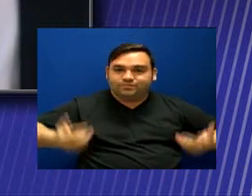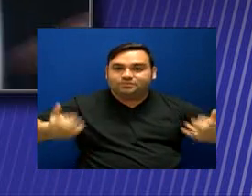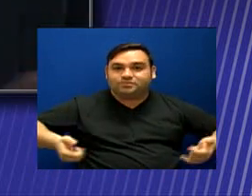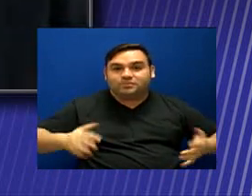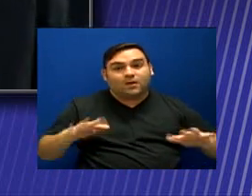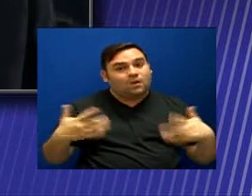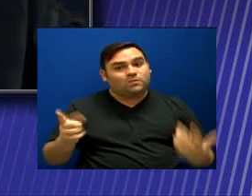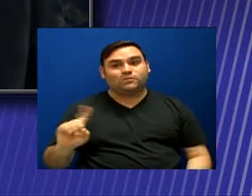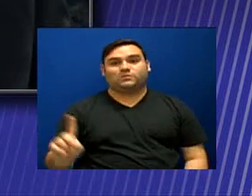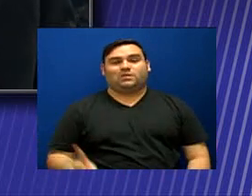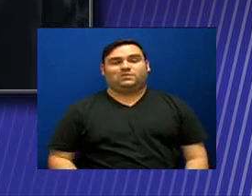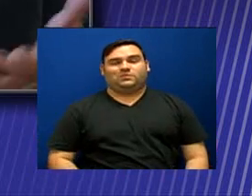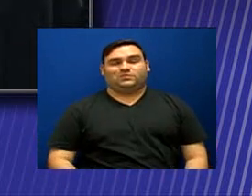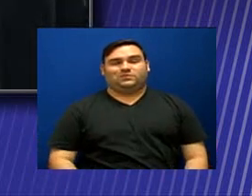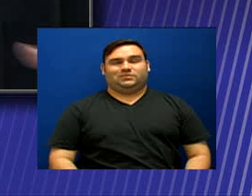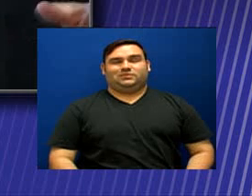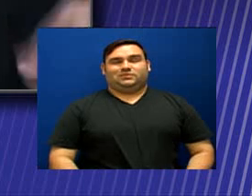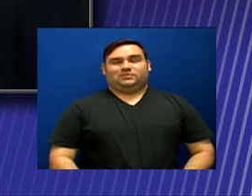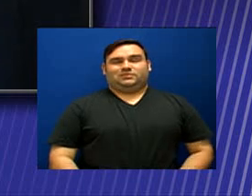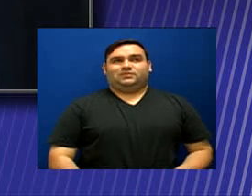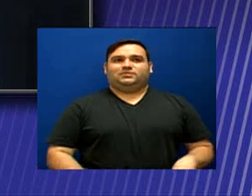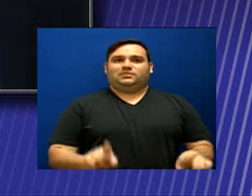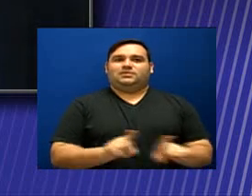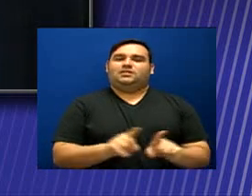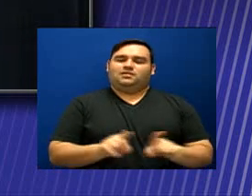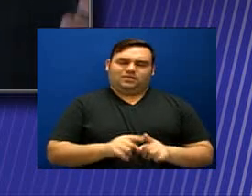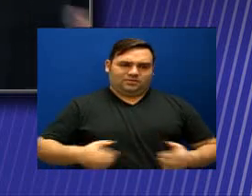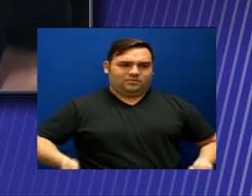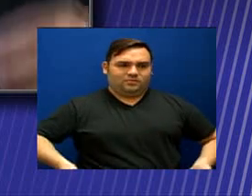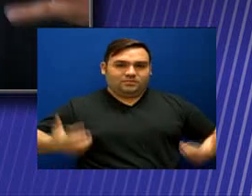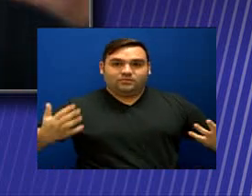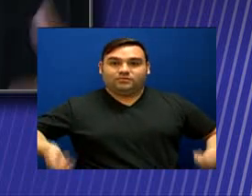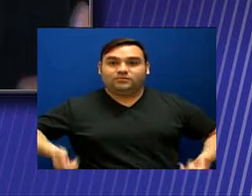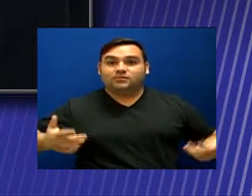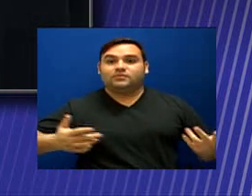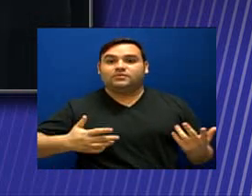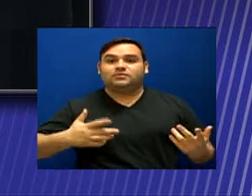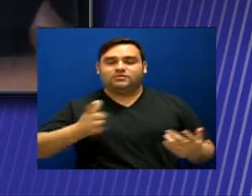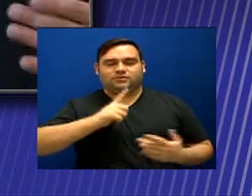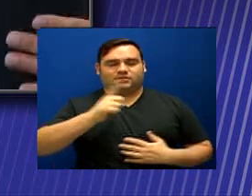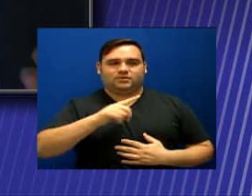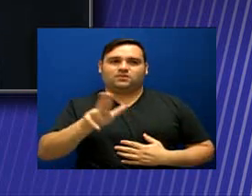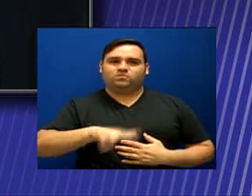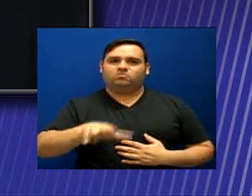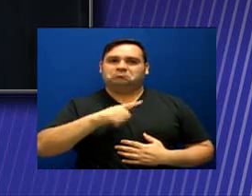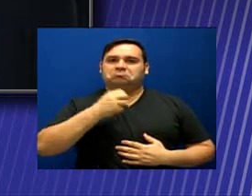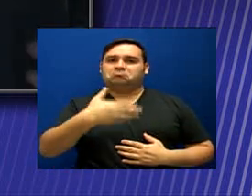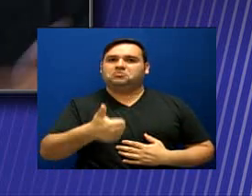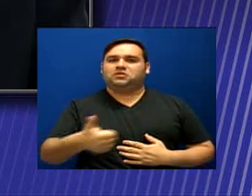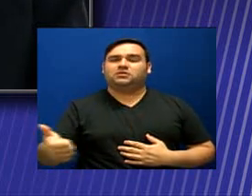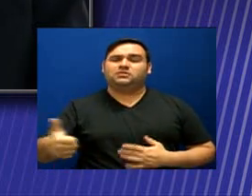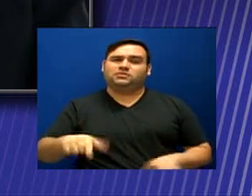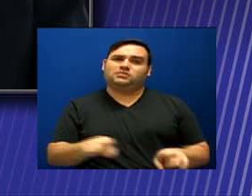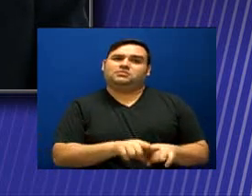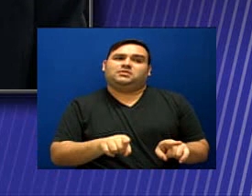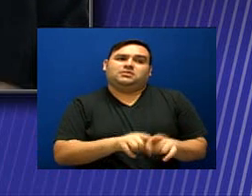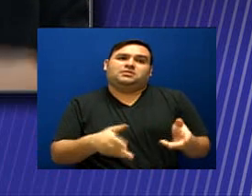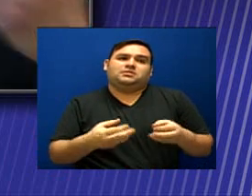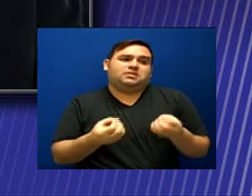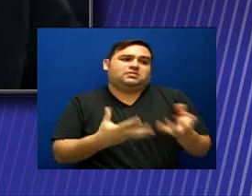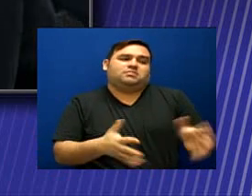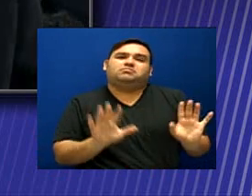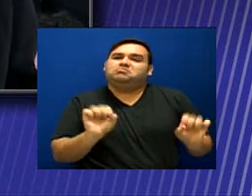não. Ou não. Exatamente. É muito claro. E quem gasta bem usado o dinheiro tem seu mérito, e quem quiser